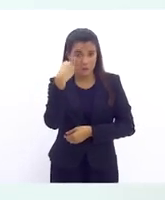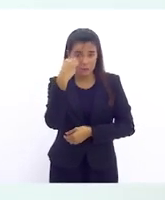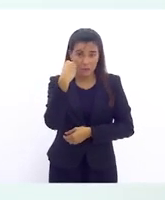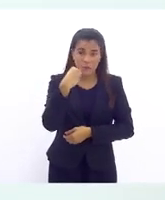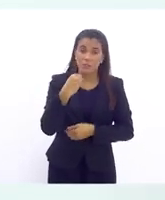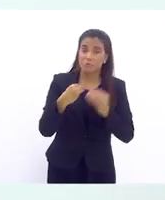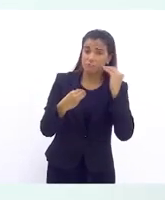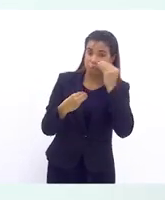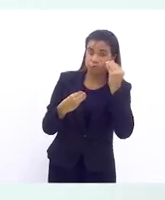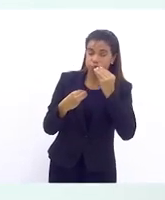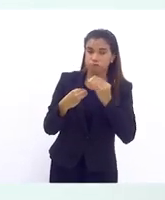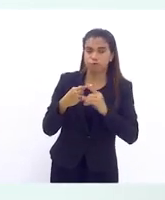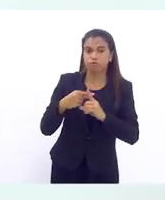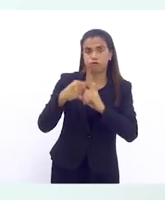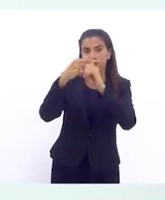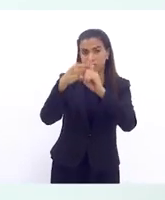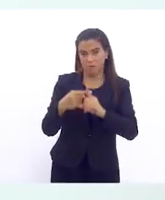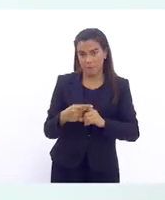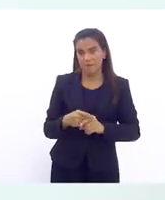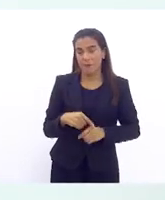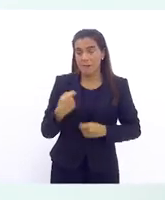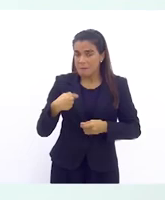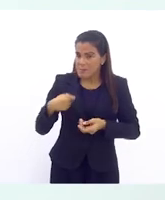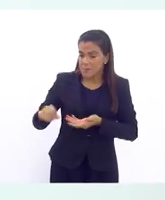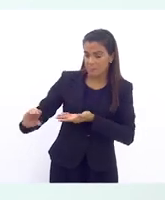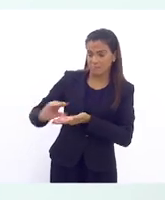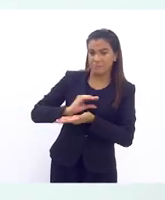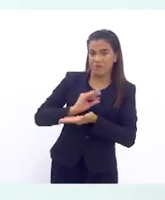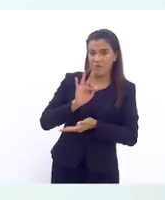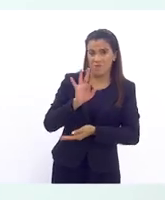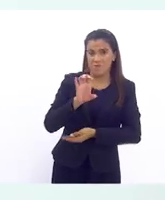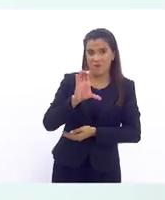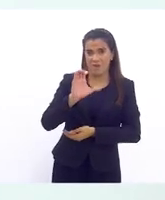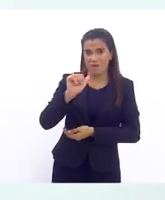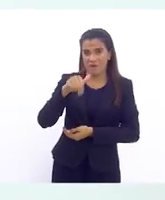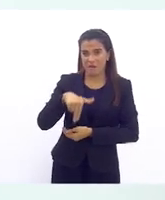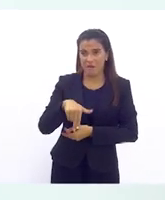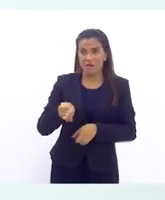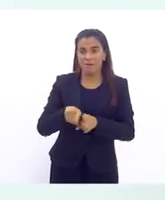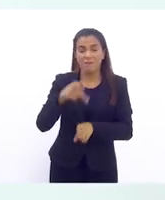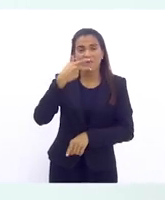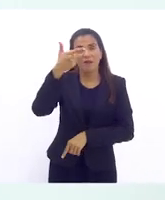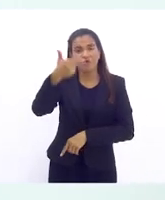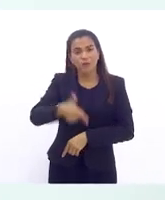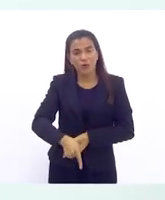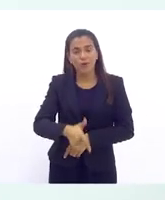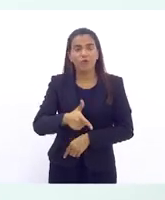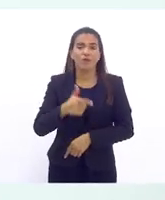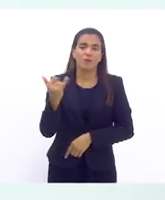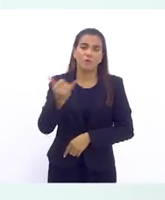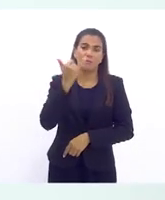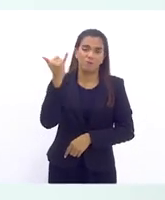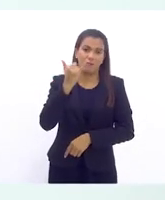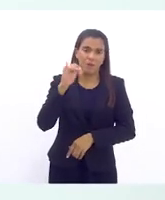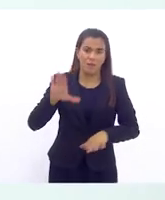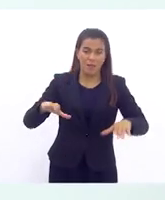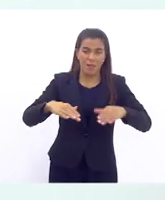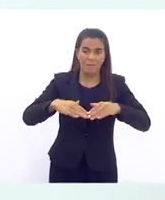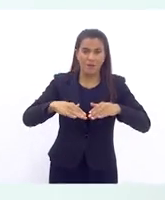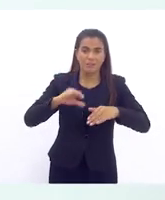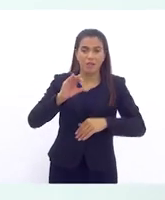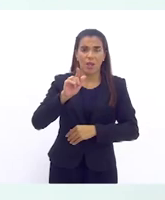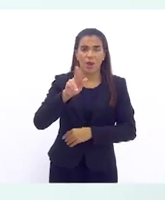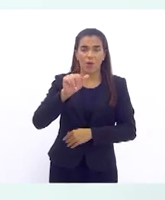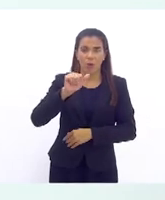desses recursos sobretudo do fecan para colocar diante eu volto aqui a falar da importância da Bacia do Guandu pra toda a região